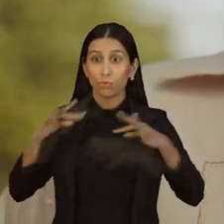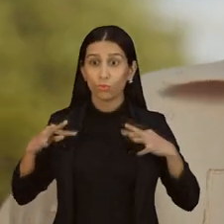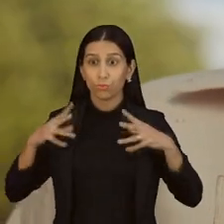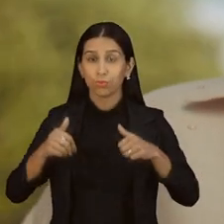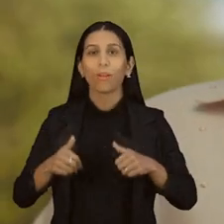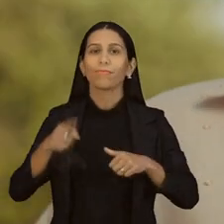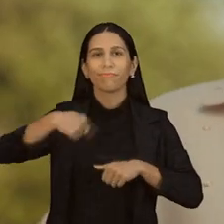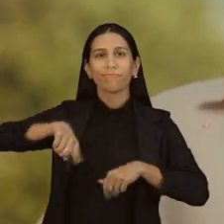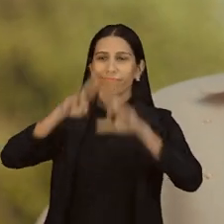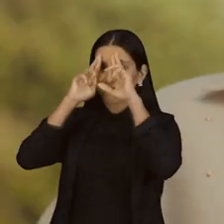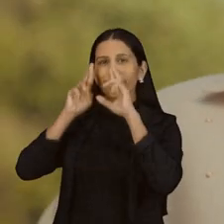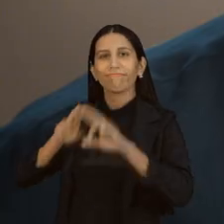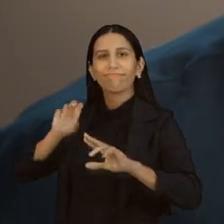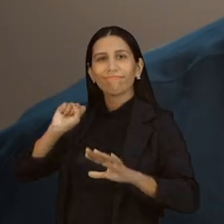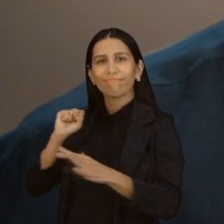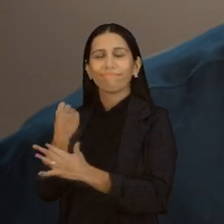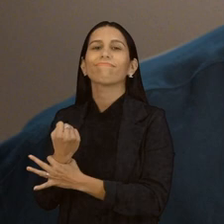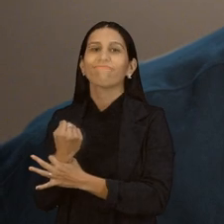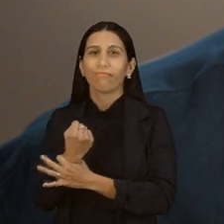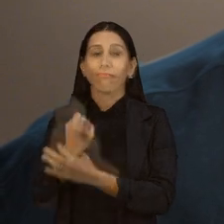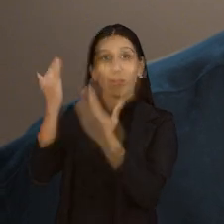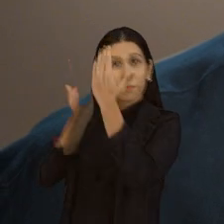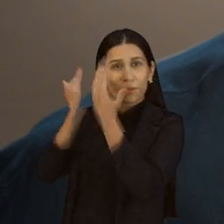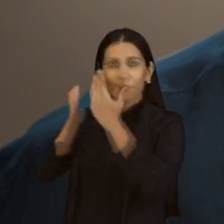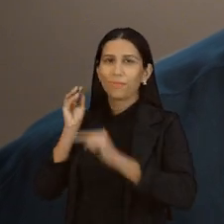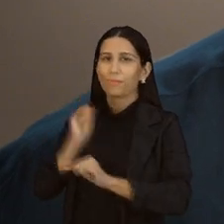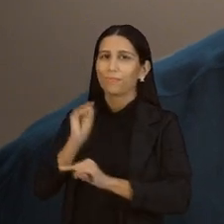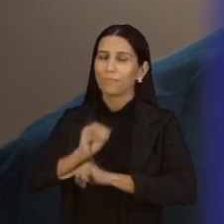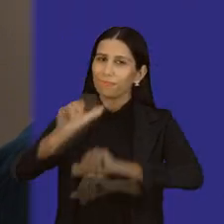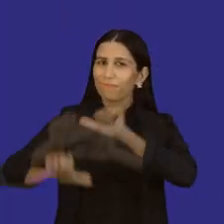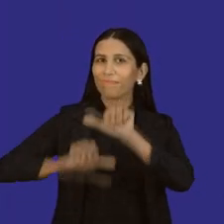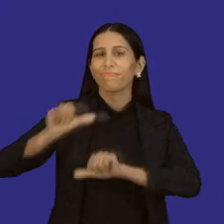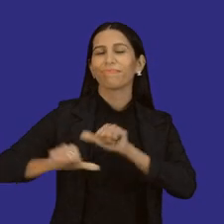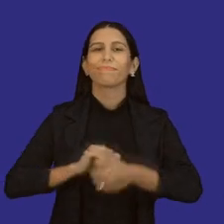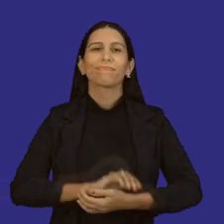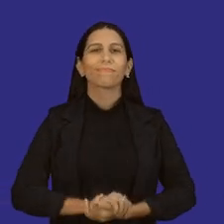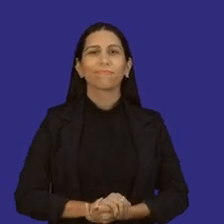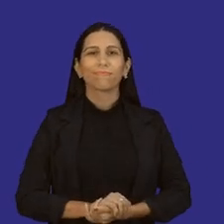direito respeitado e garantido. Psicologia é cuidado que transforma.